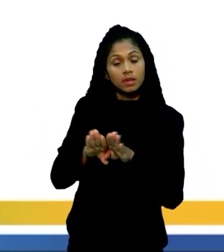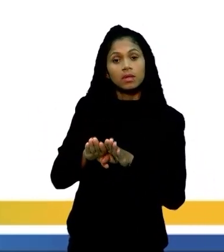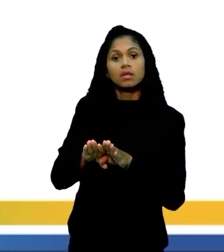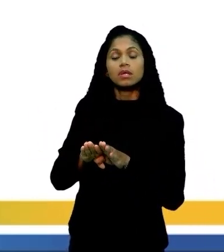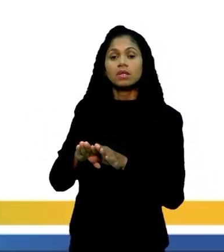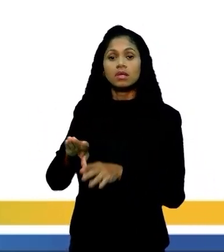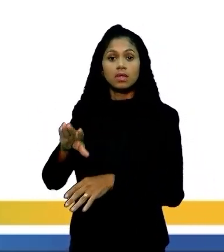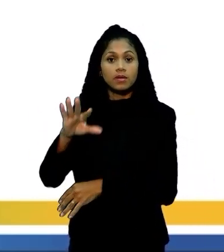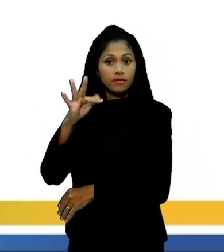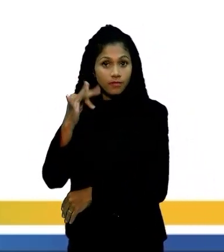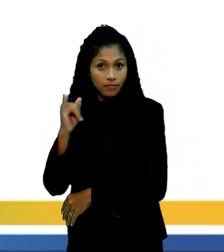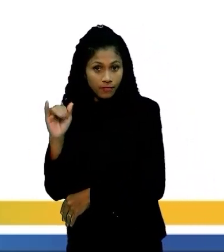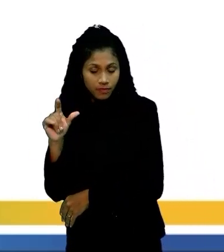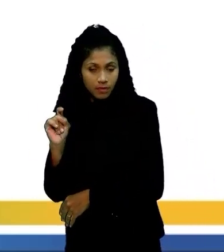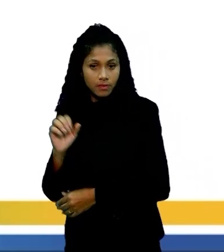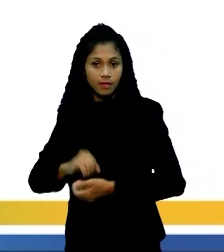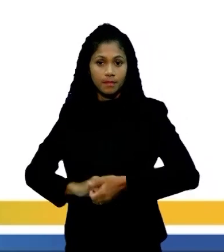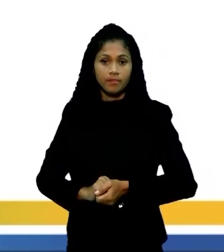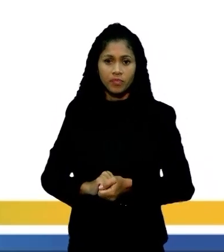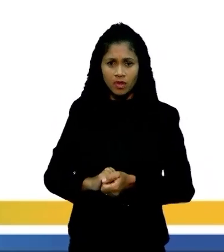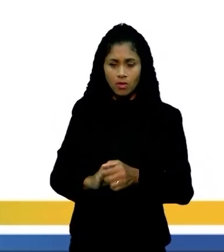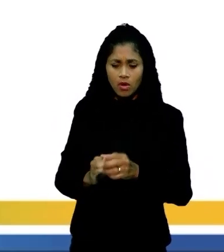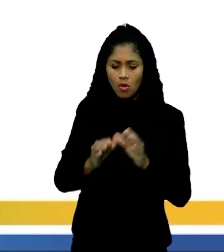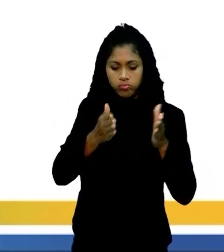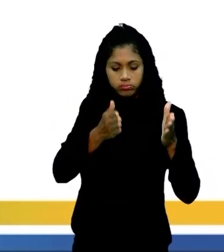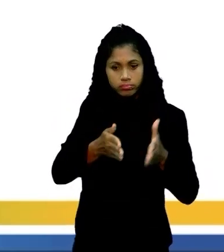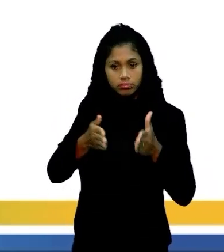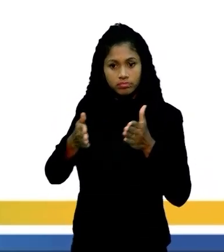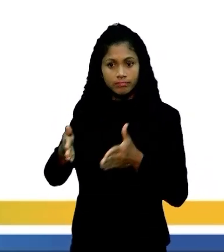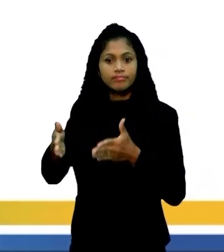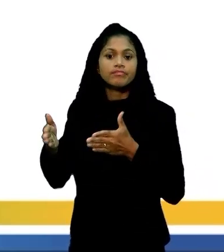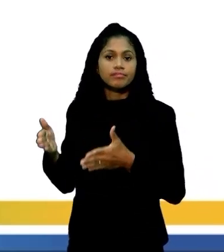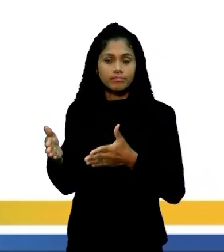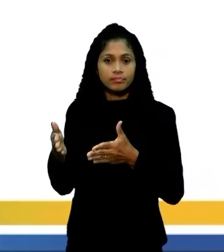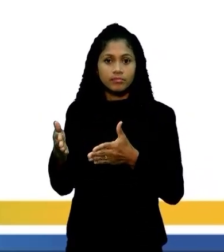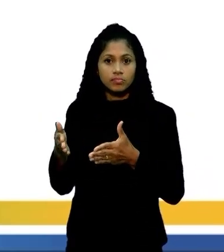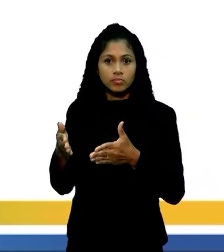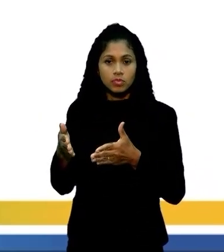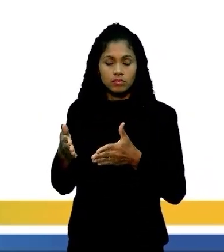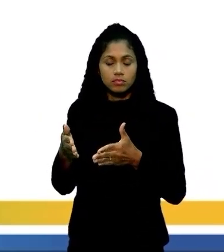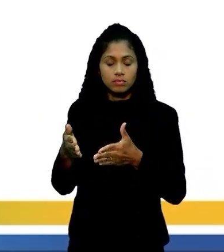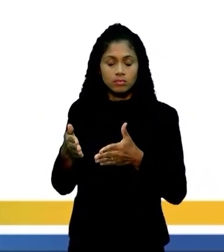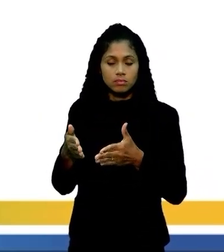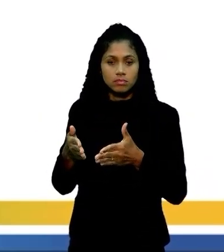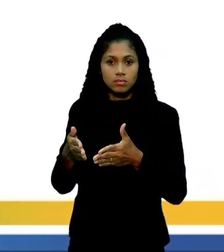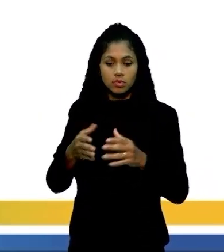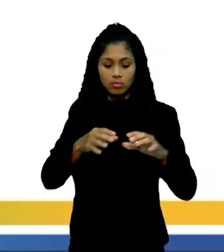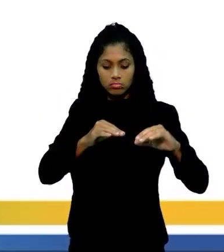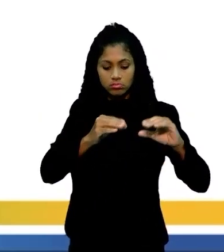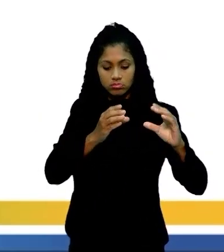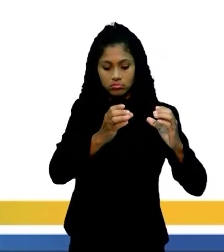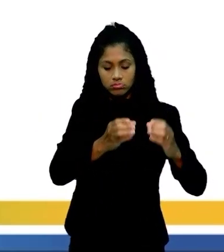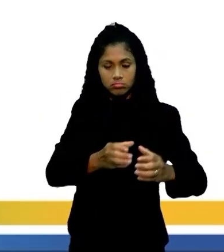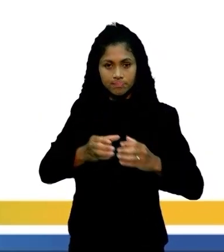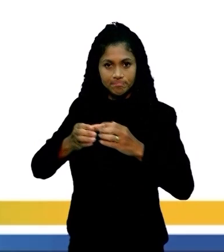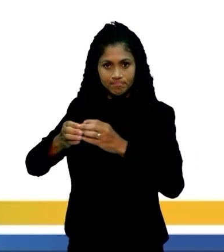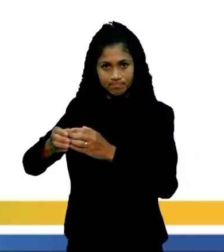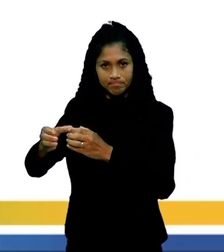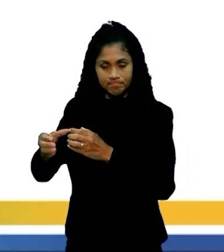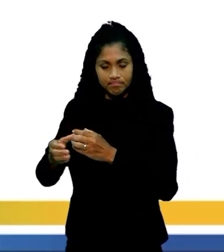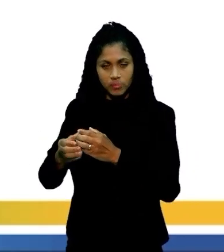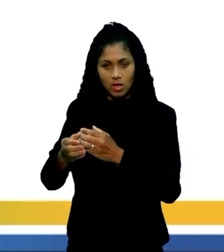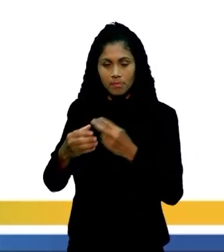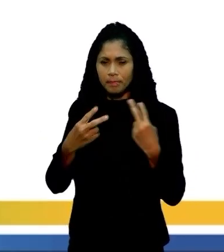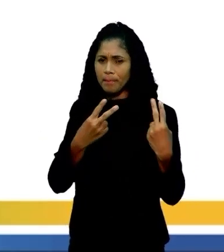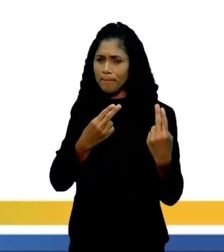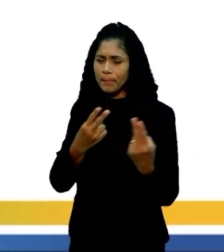organizou em ordem crescente de massa atômica, agrupando-as em elementos de propriedades semelhantes. Então,